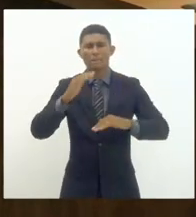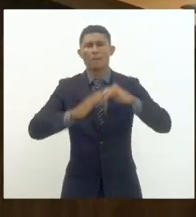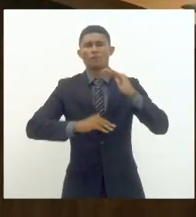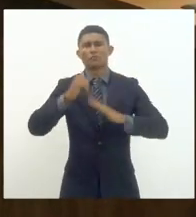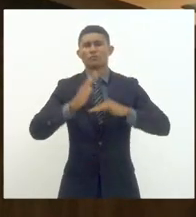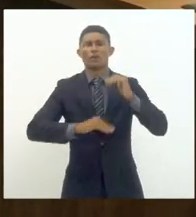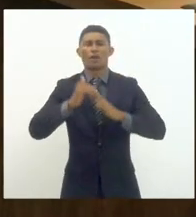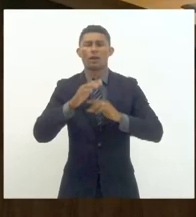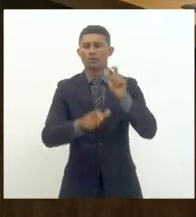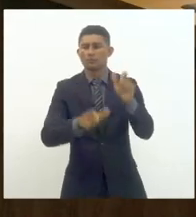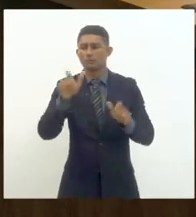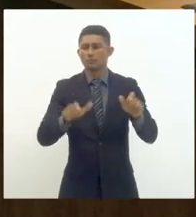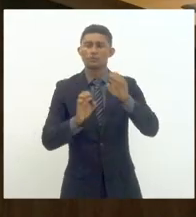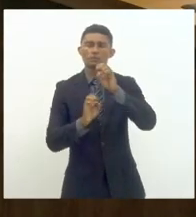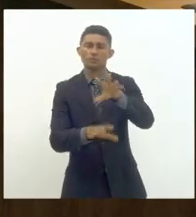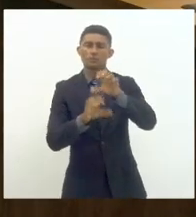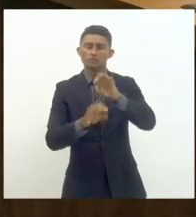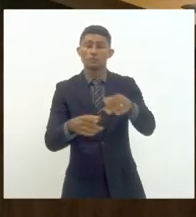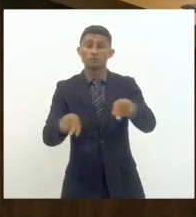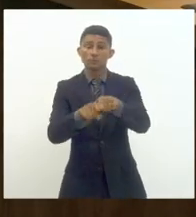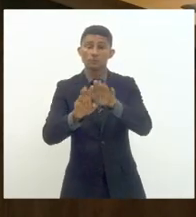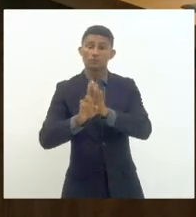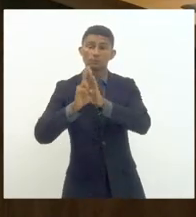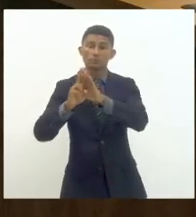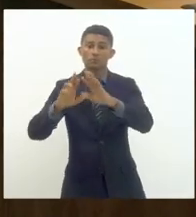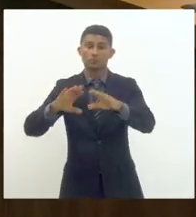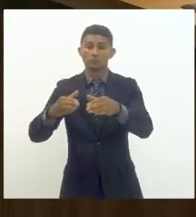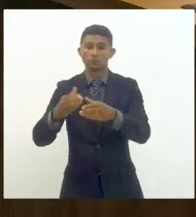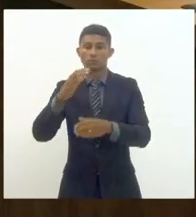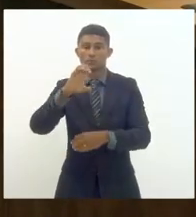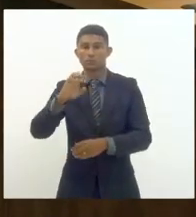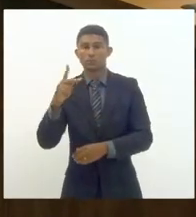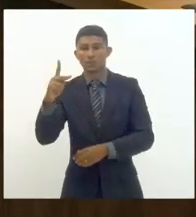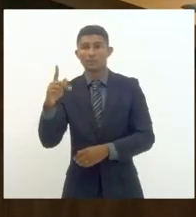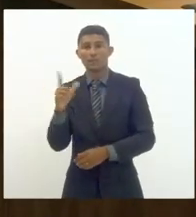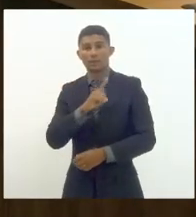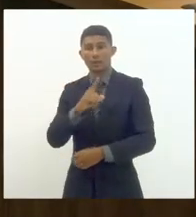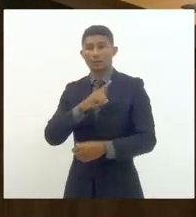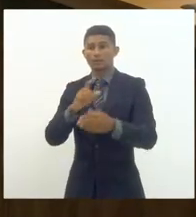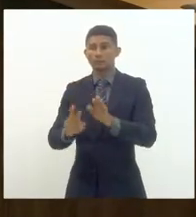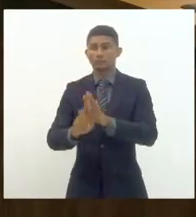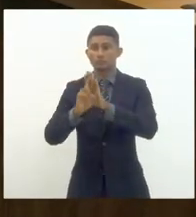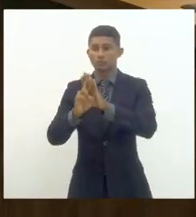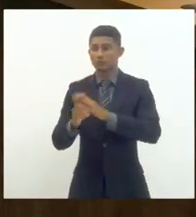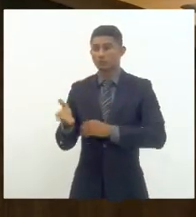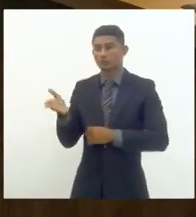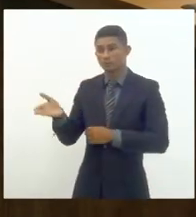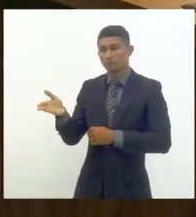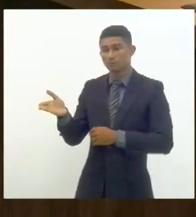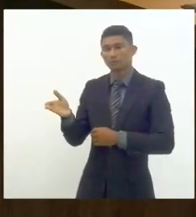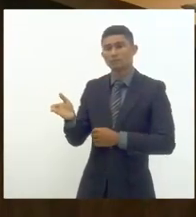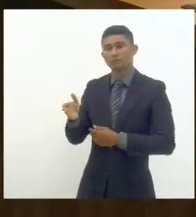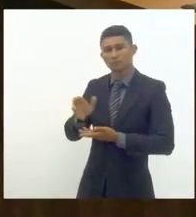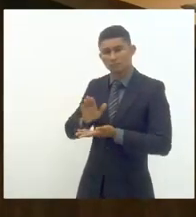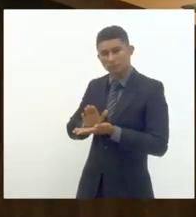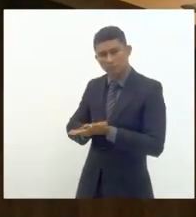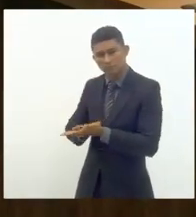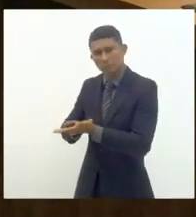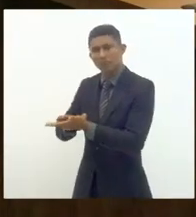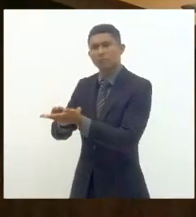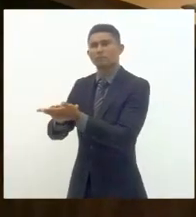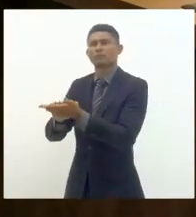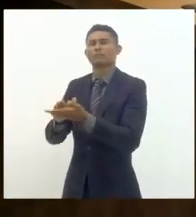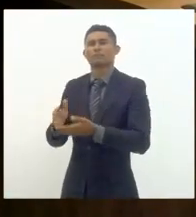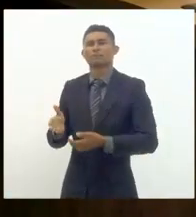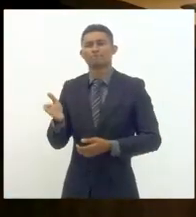educação, representados sobretudo pelo CEP. Tem uma representação da categoria aqui que eu quero enaltecer, que eu quero elogiar,